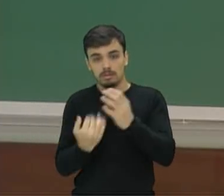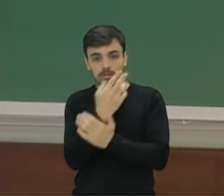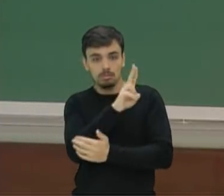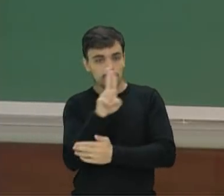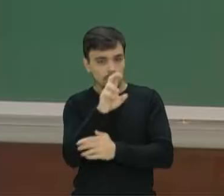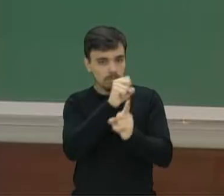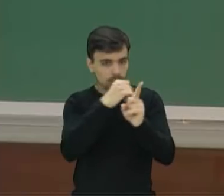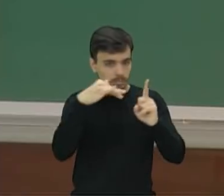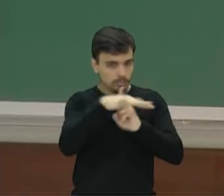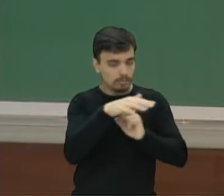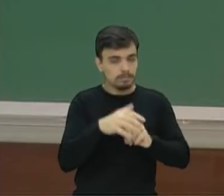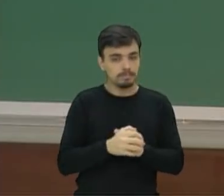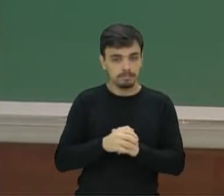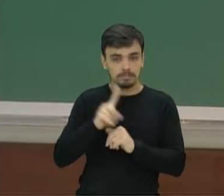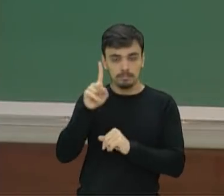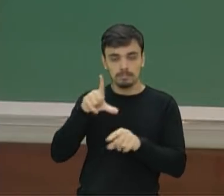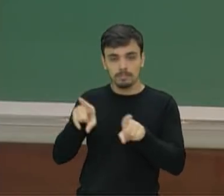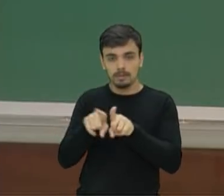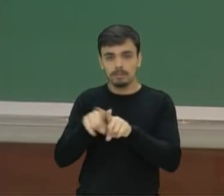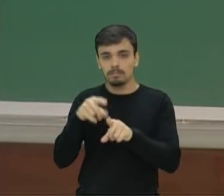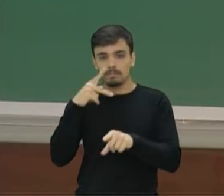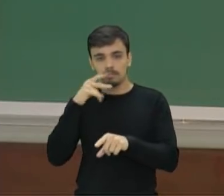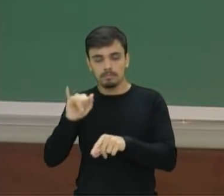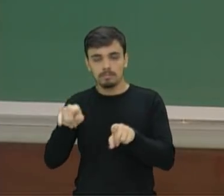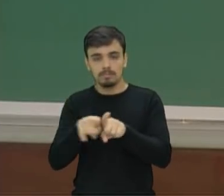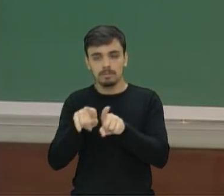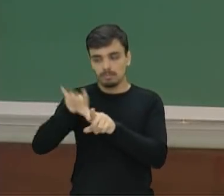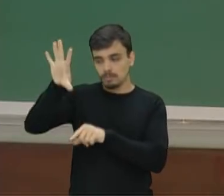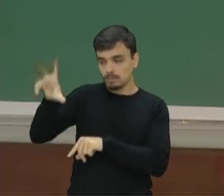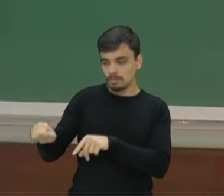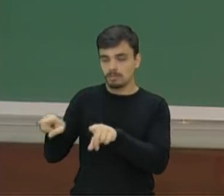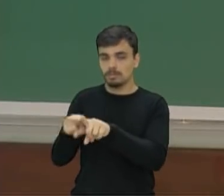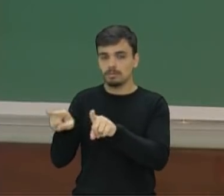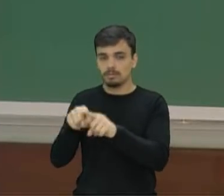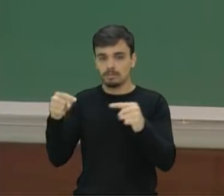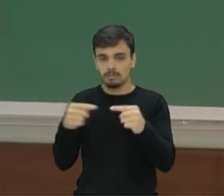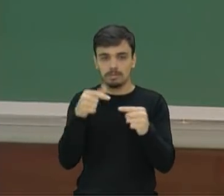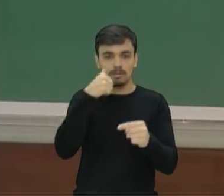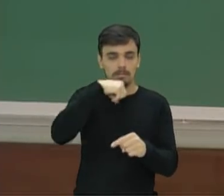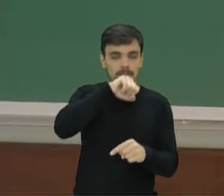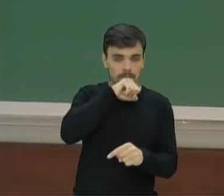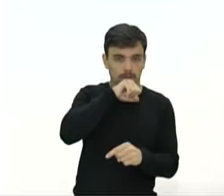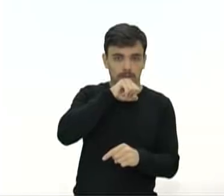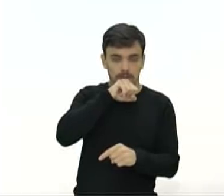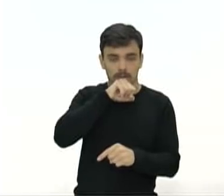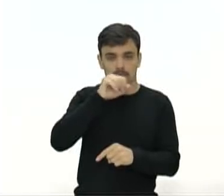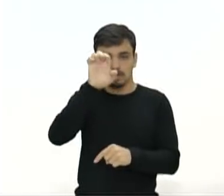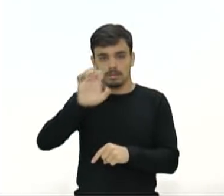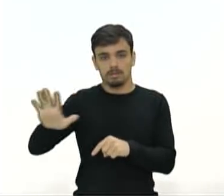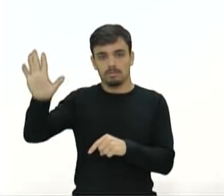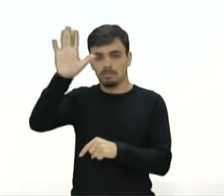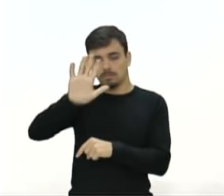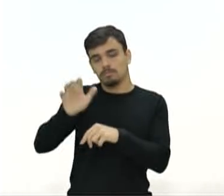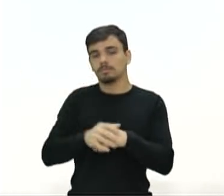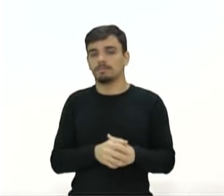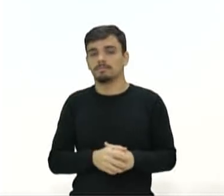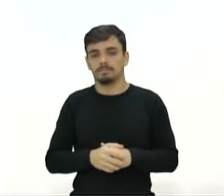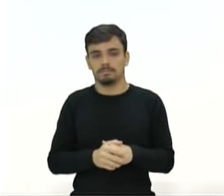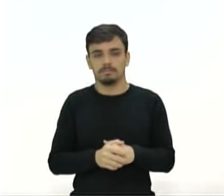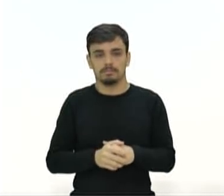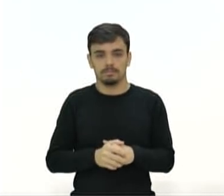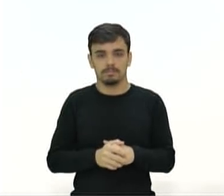O Machado, da linhagem paterna descendente de africanos e da linhagem materna açorianos, europeus. Viveu num período